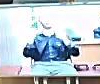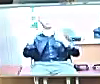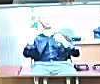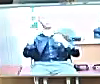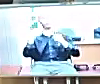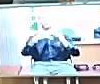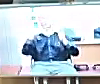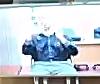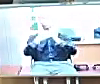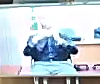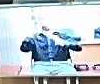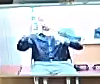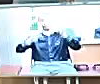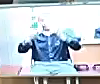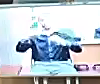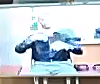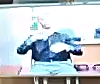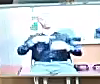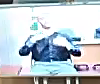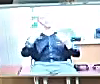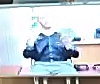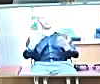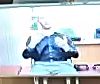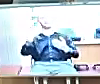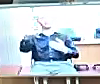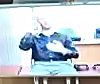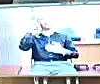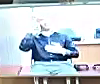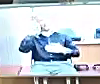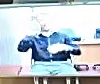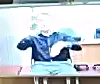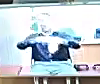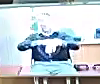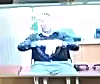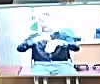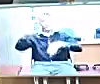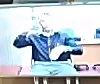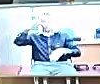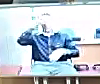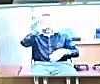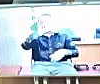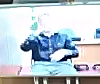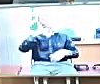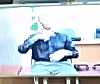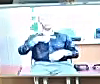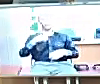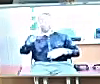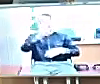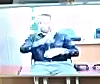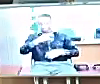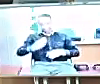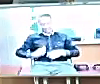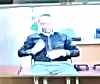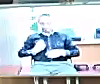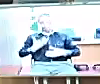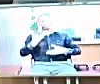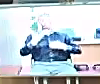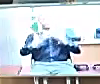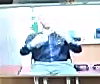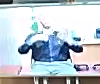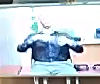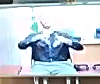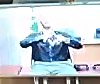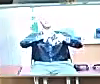todas as ações eu penso que nos momentos de crise a gente usa também a criatividade né ea gente